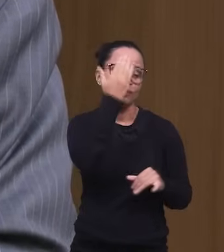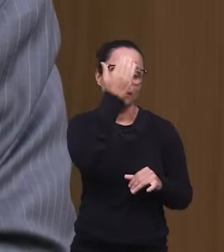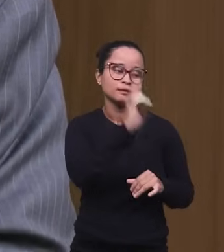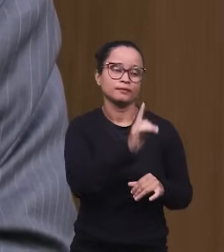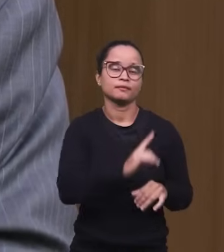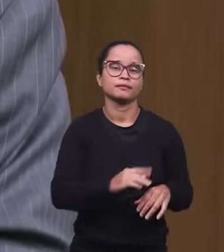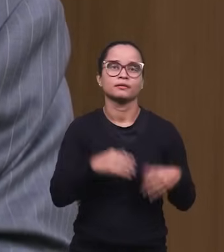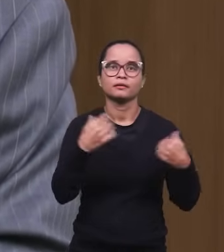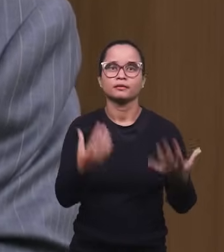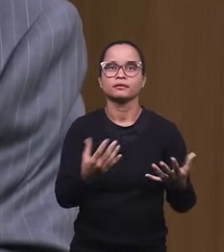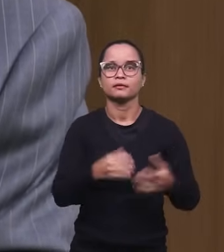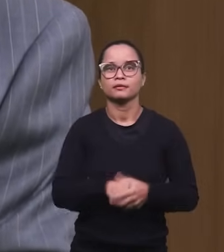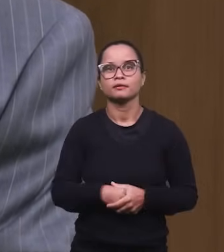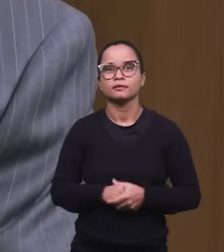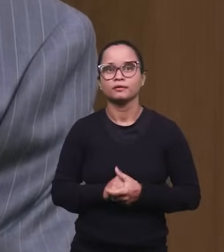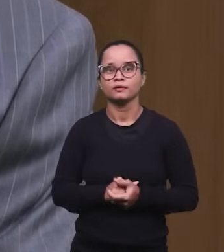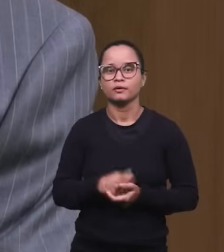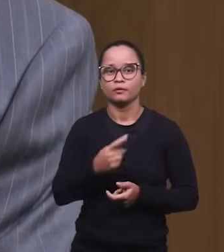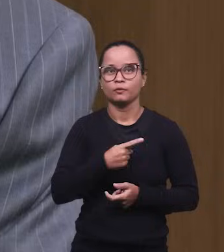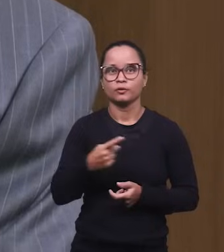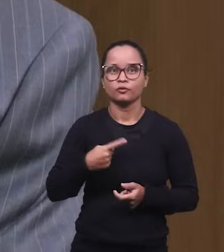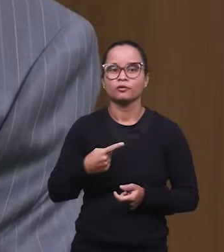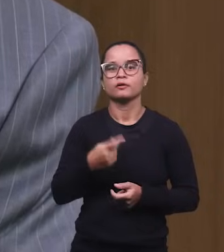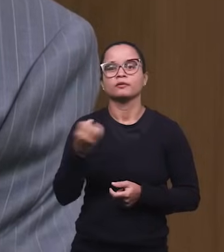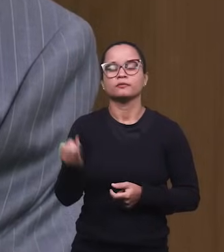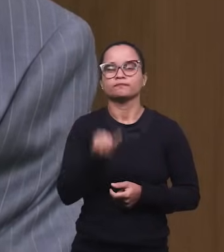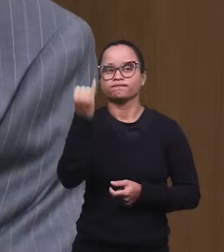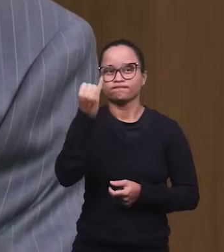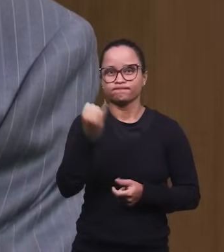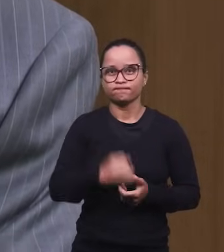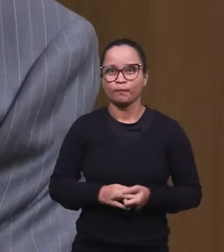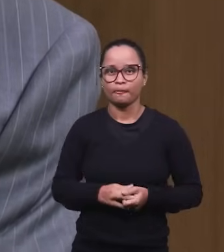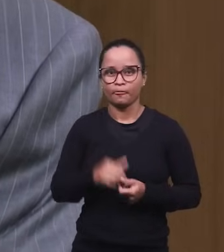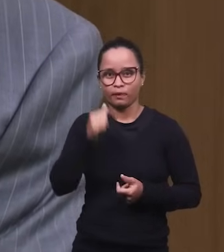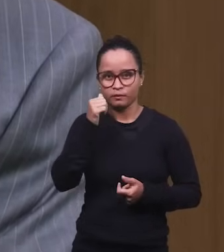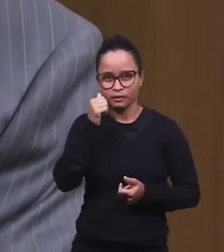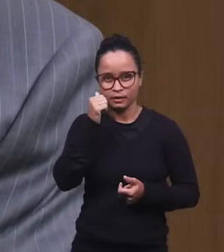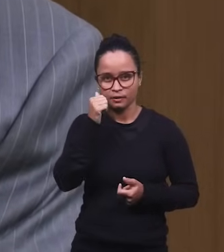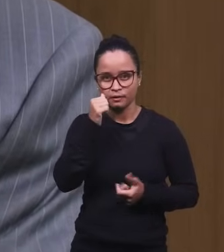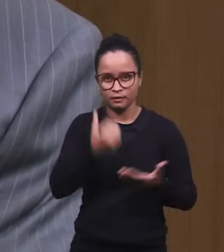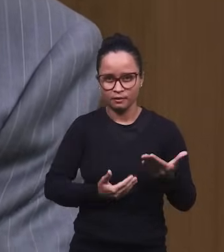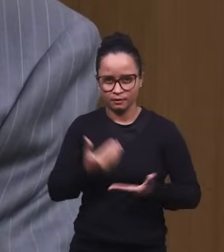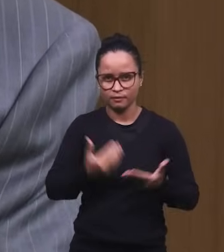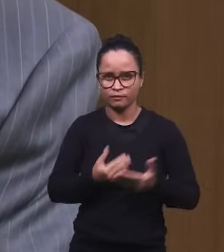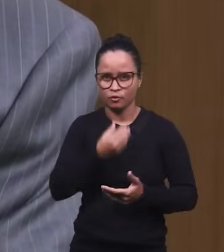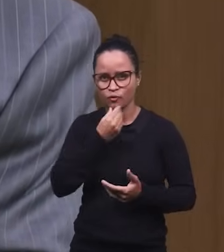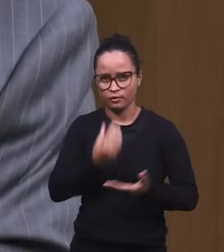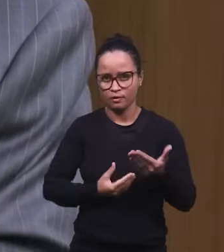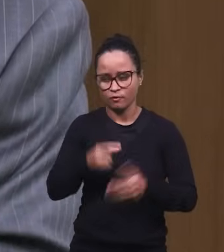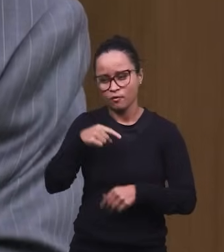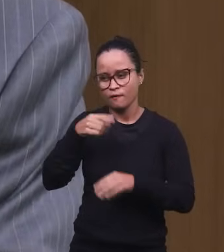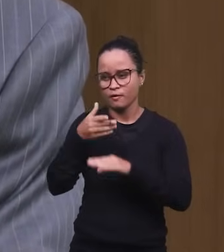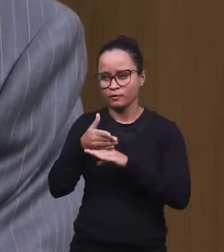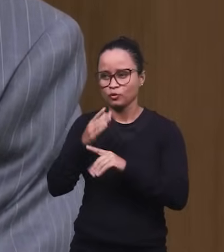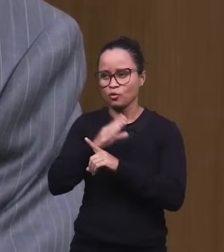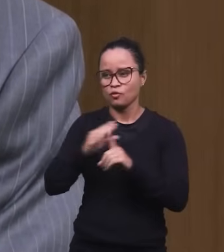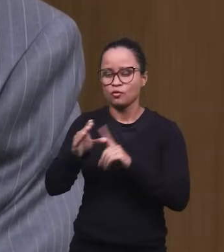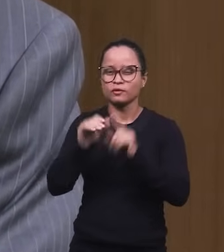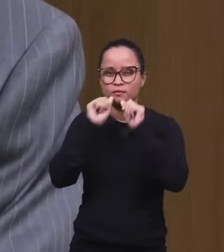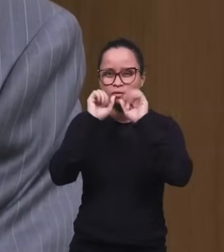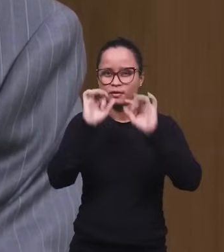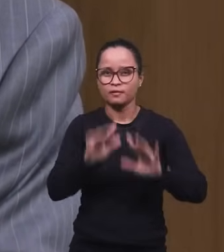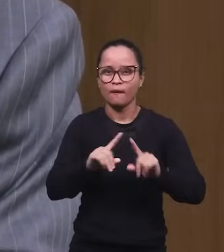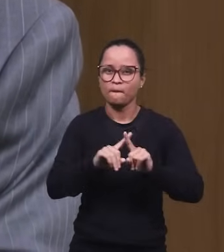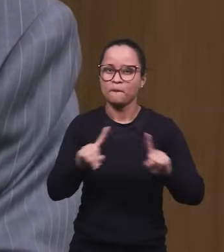entender. Então, isso que o pastor Marcelo falou é importante. A irmã foi ao culto, o irmão foi ao culto, recebeu uma grande